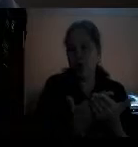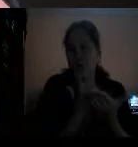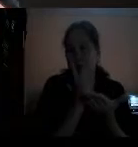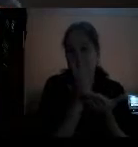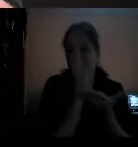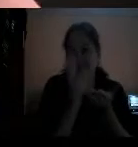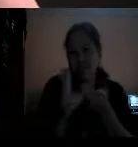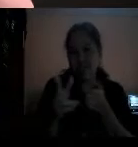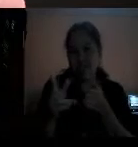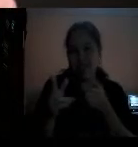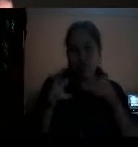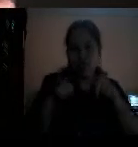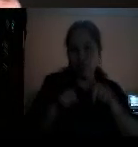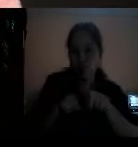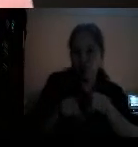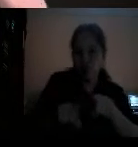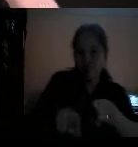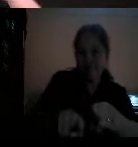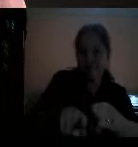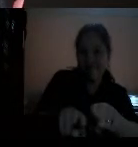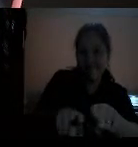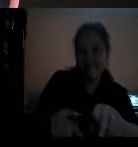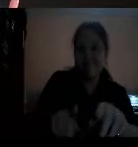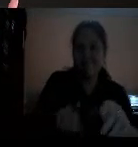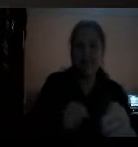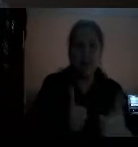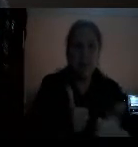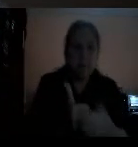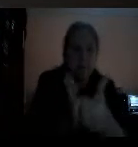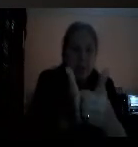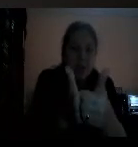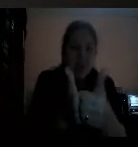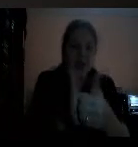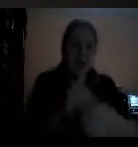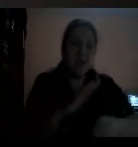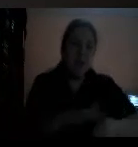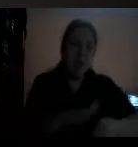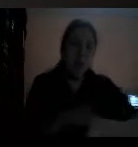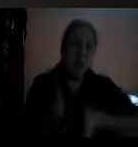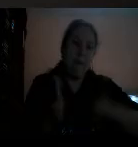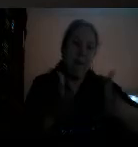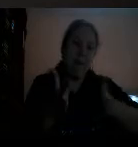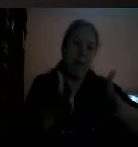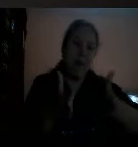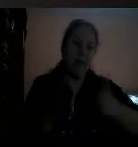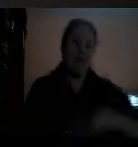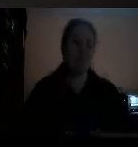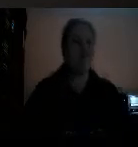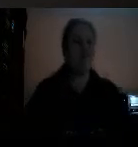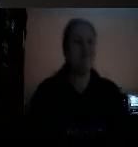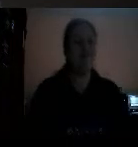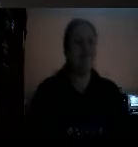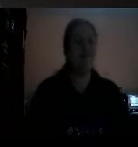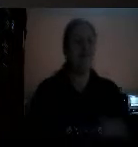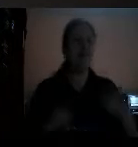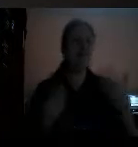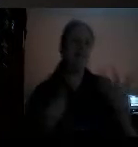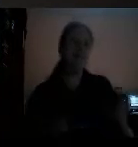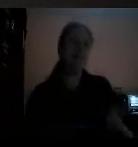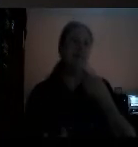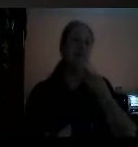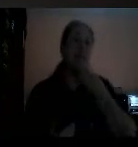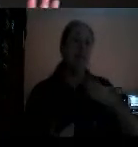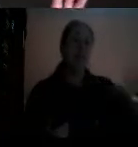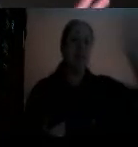é mais próximo do Hatzel do que do Mackinder, tá? Mas como ele é um almirante, vai escrever um pouco fora das